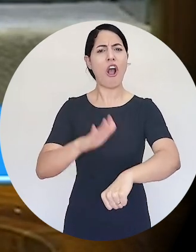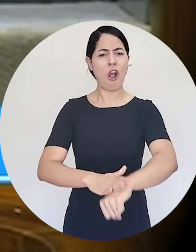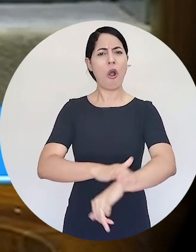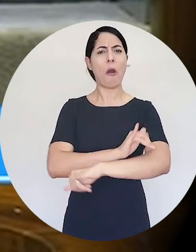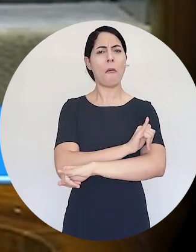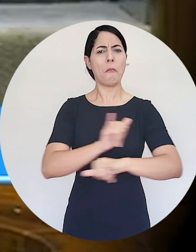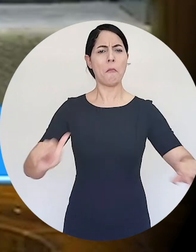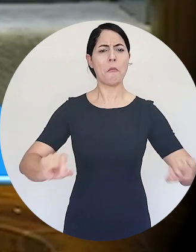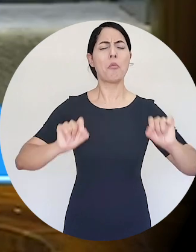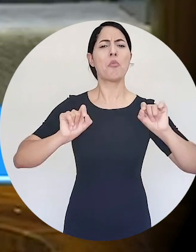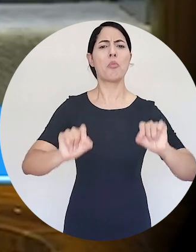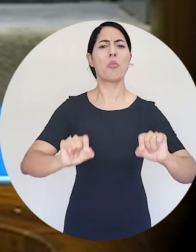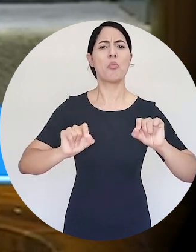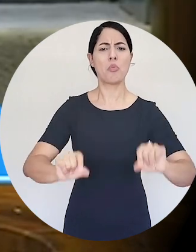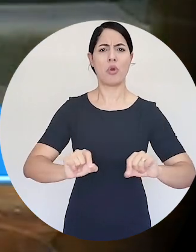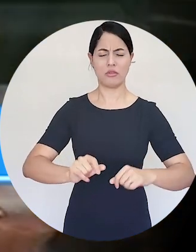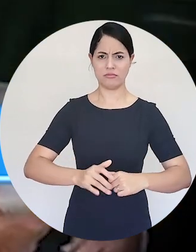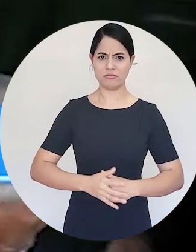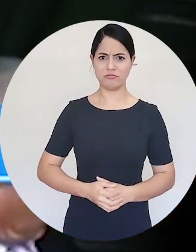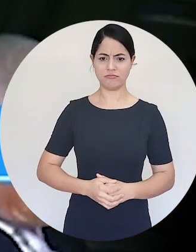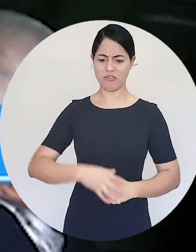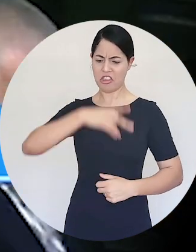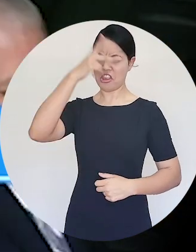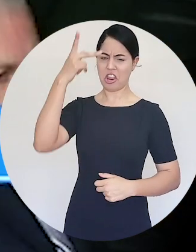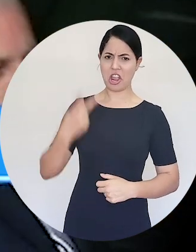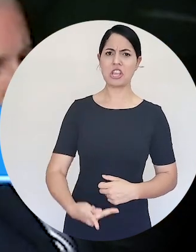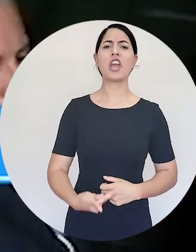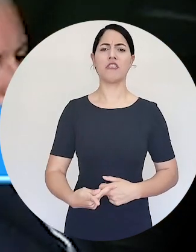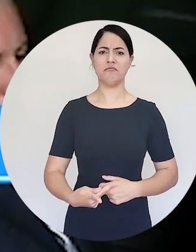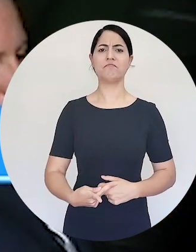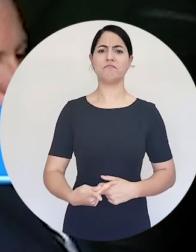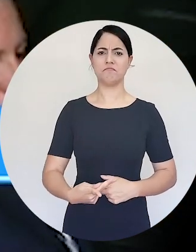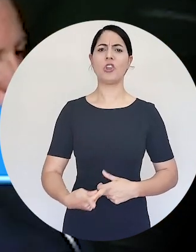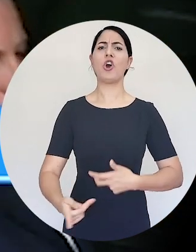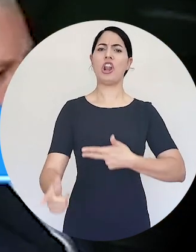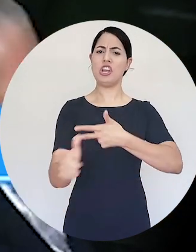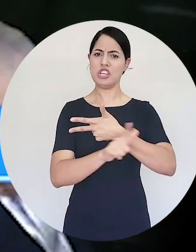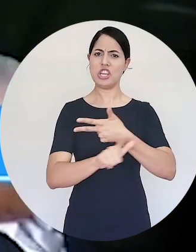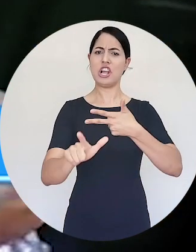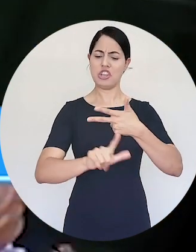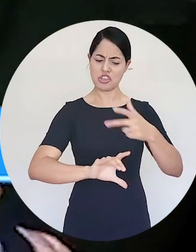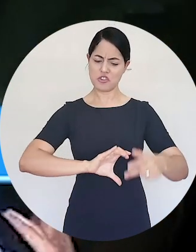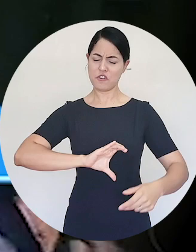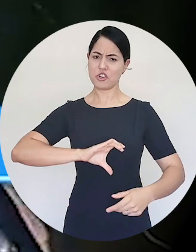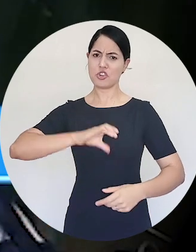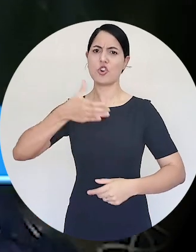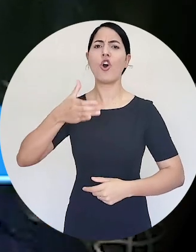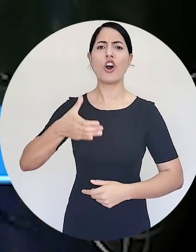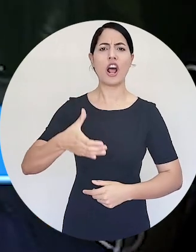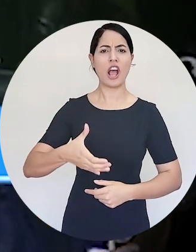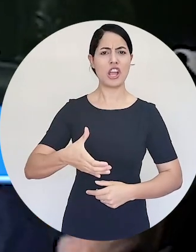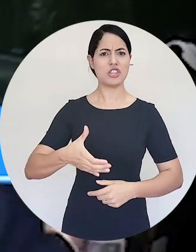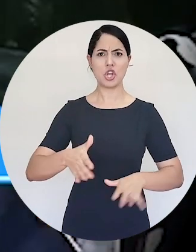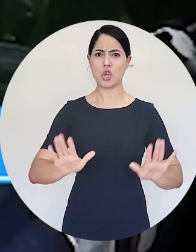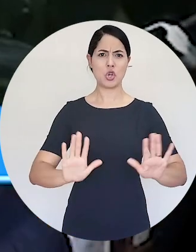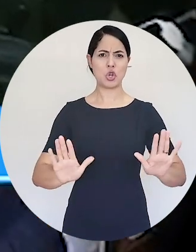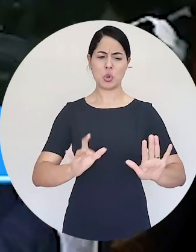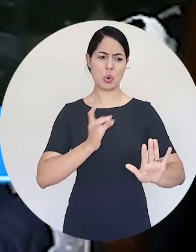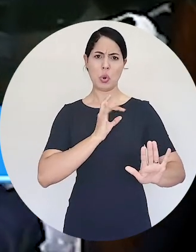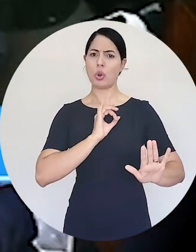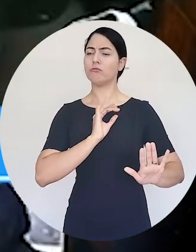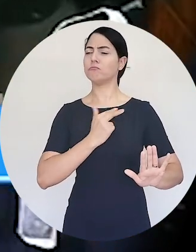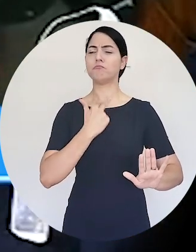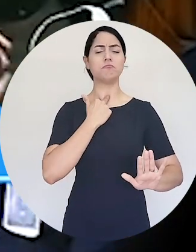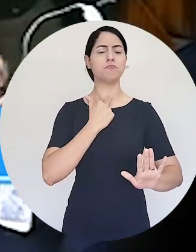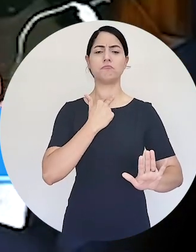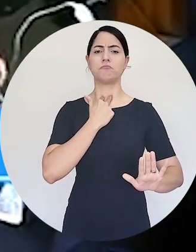É chegado o momento do Poder Legislativo se afirmar com coragem e